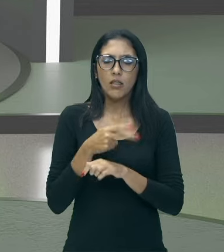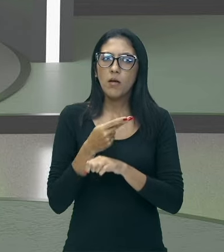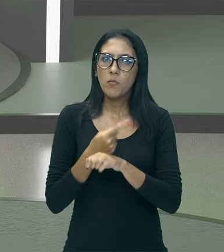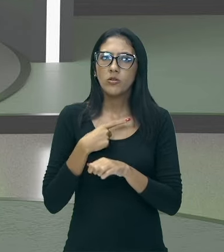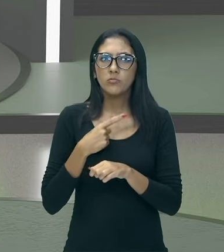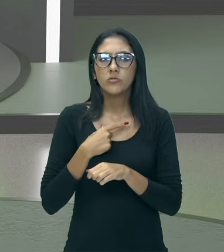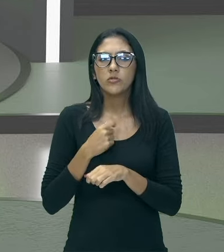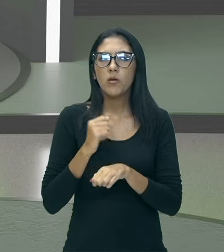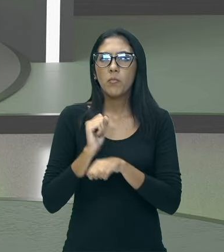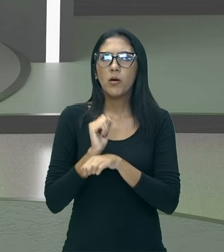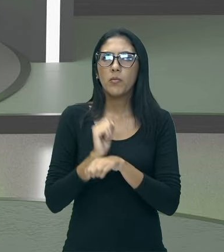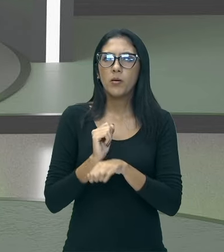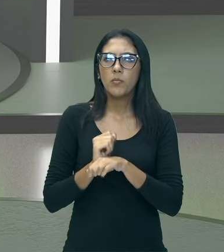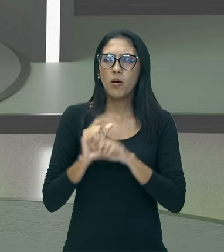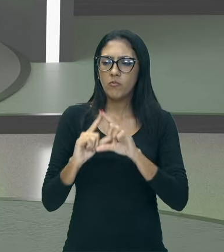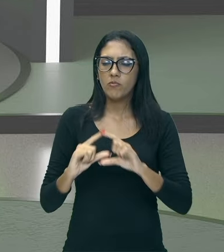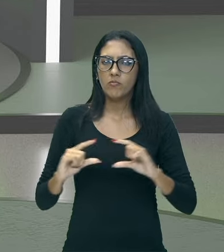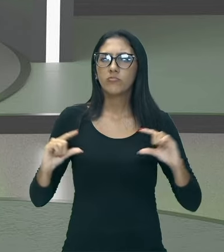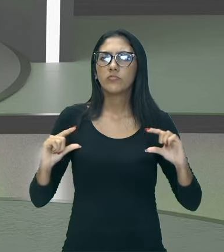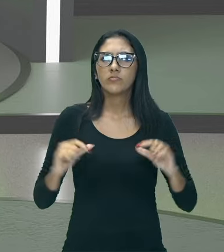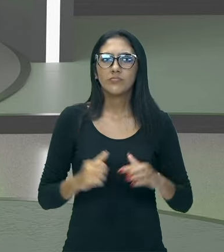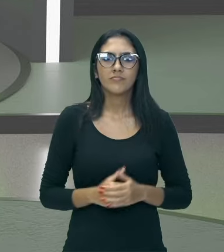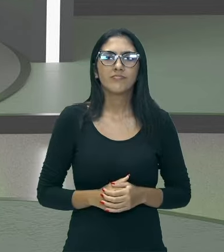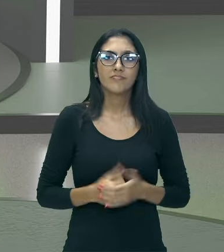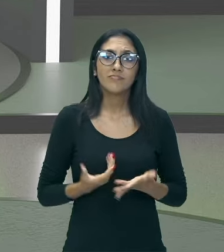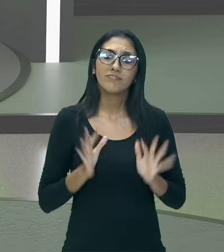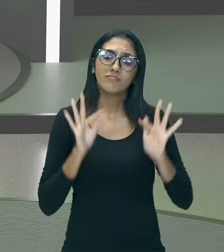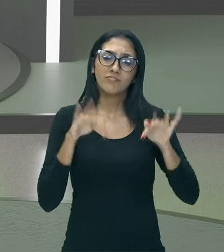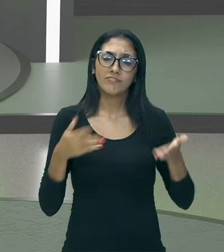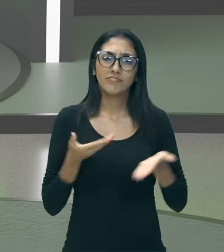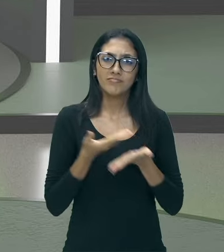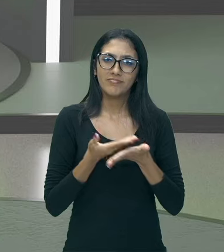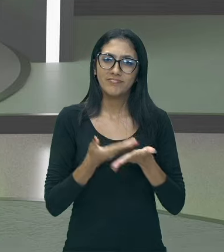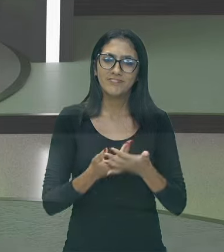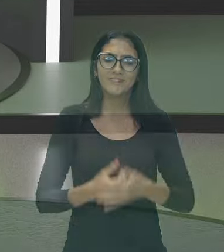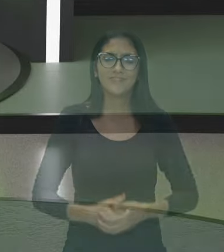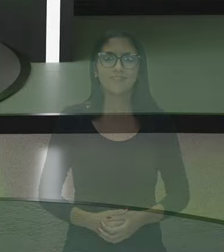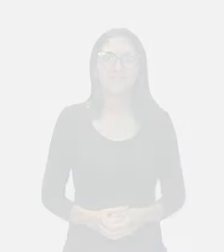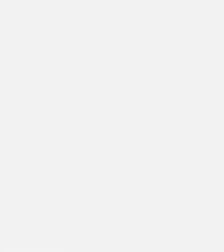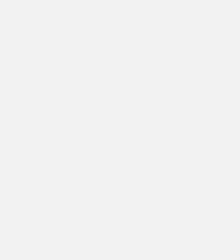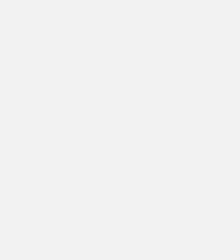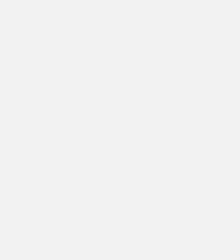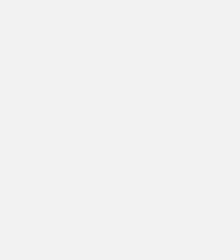sedimentar. Tudo bem? E assim a gente termina a nossa aula de hoje.